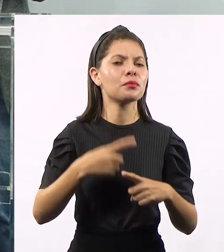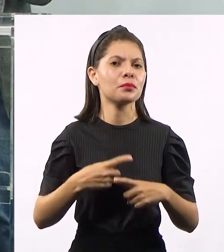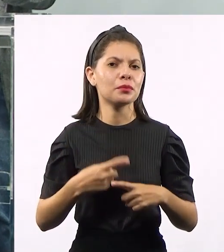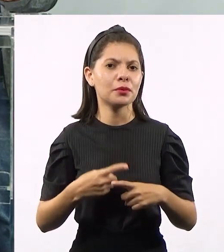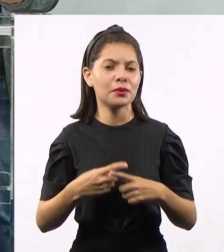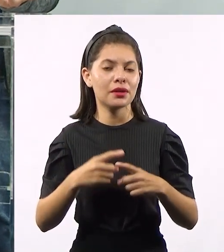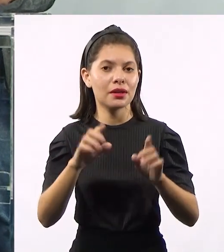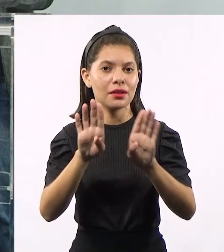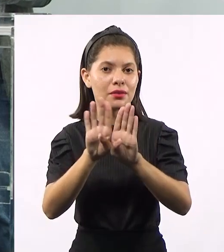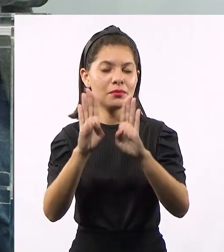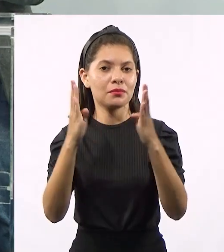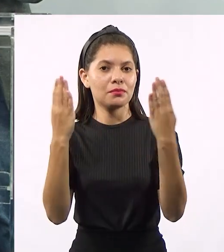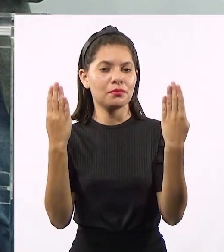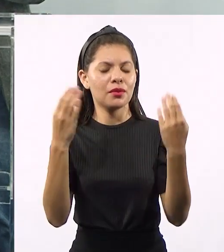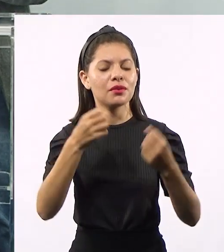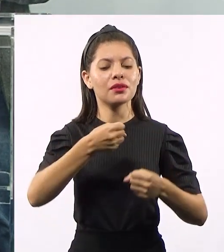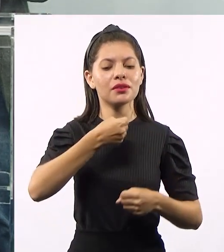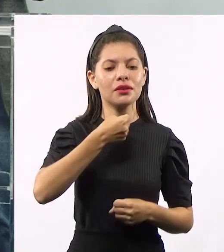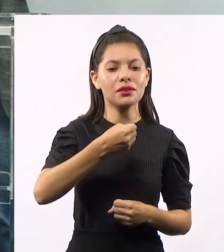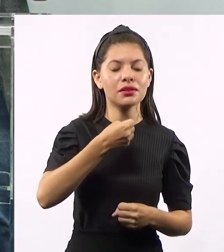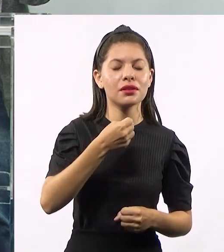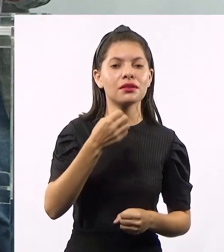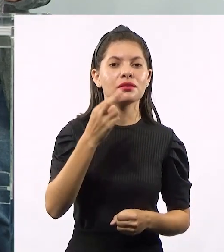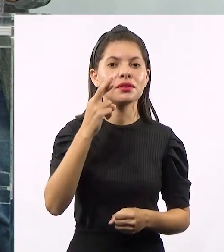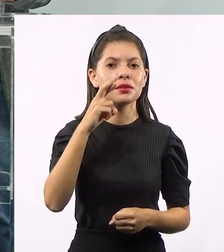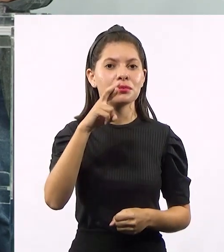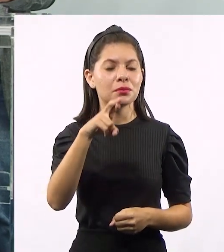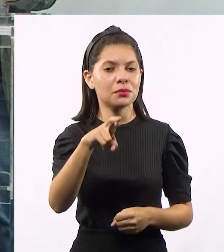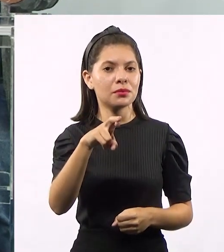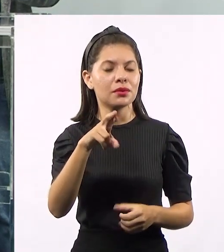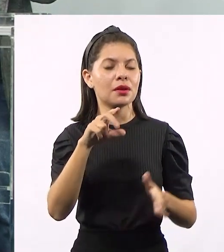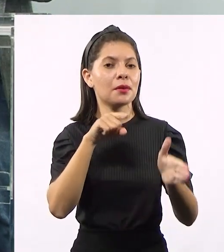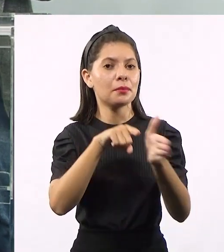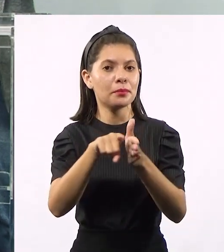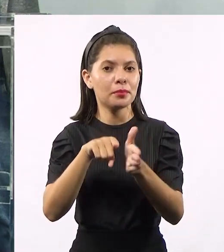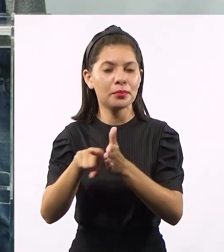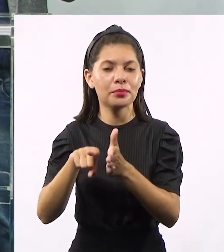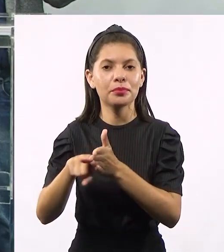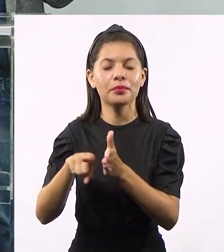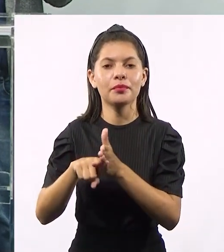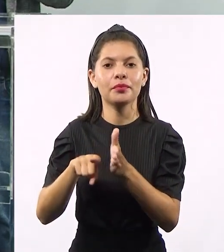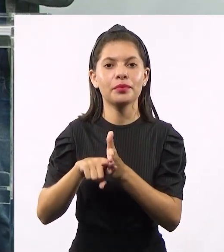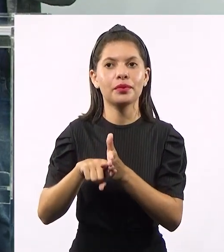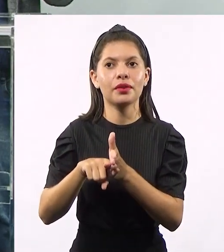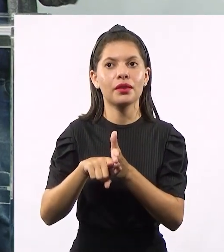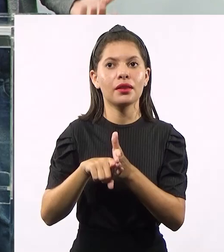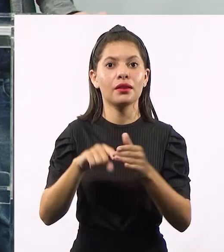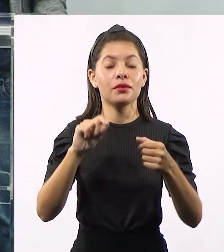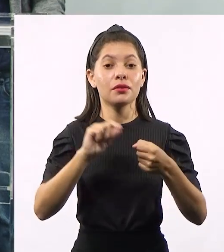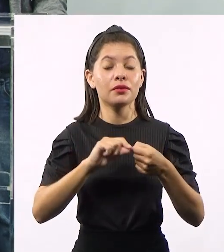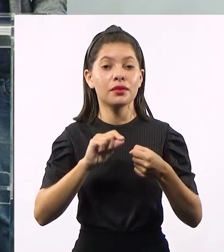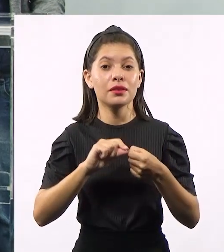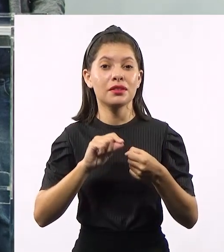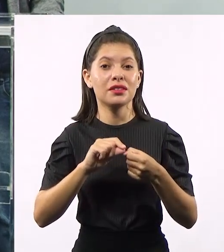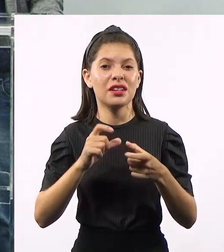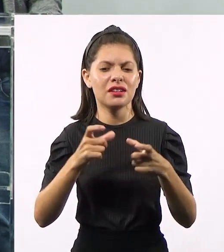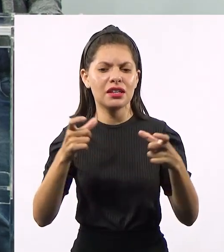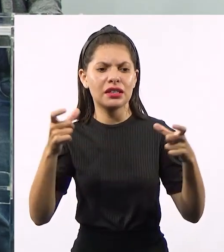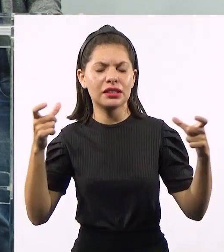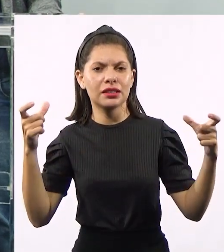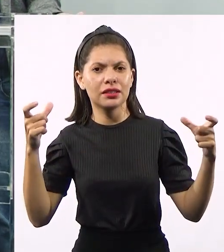e o entrevistado ele vai responder aquela pergunta. Então, eu não vou criar um formulário muito extenso com muitas